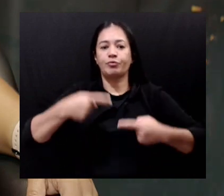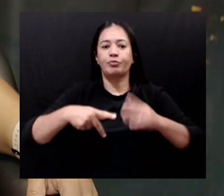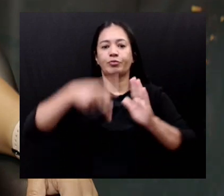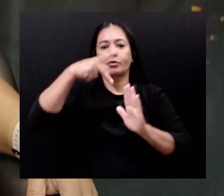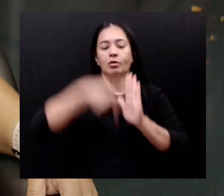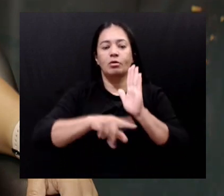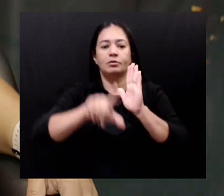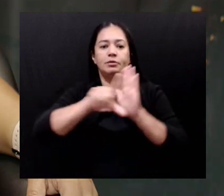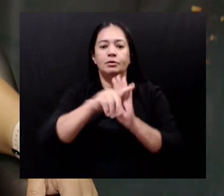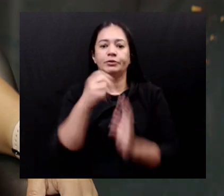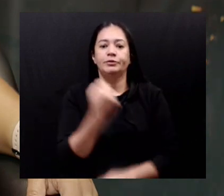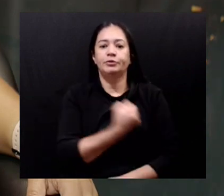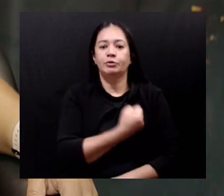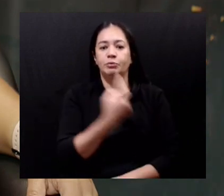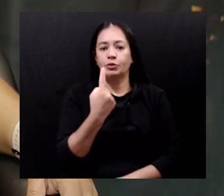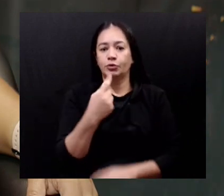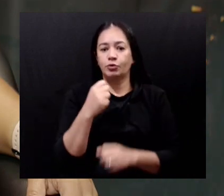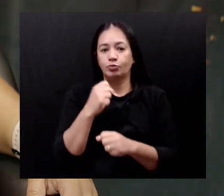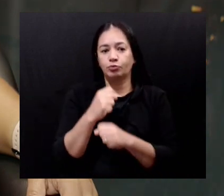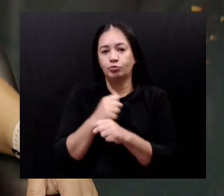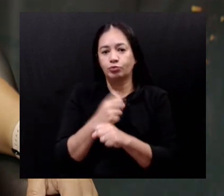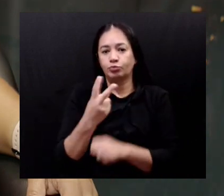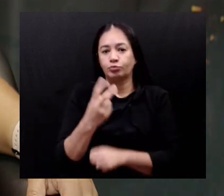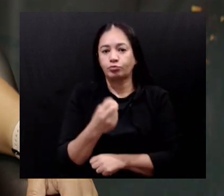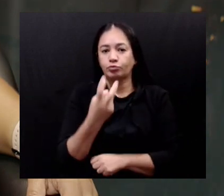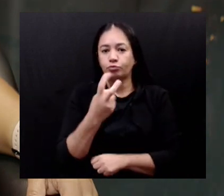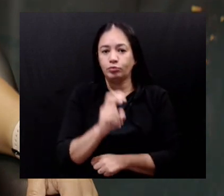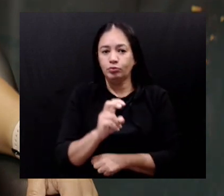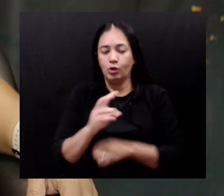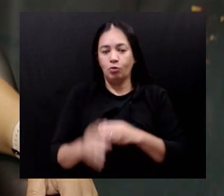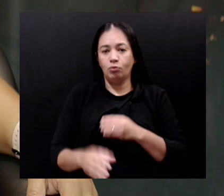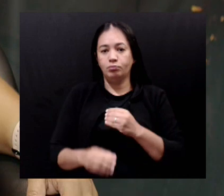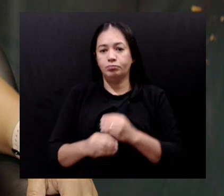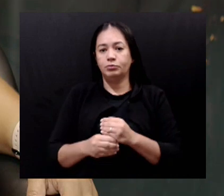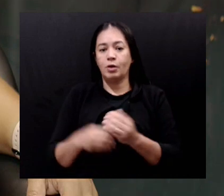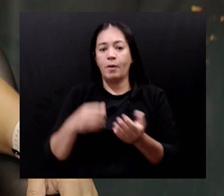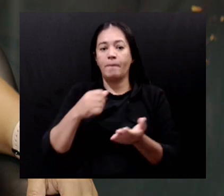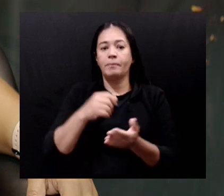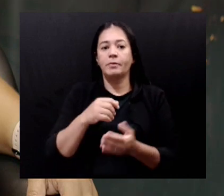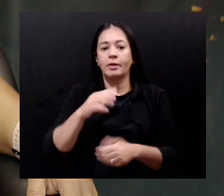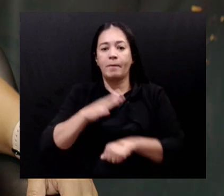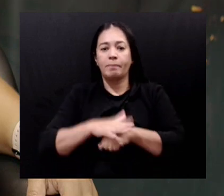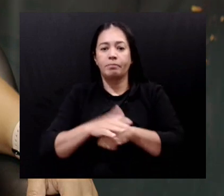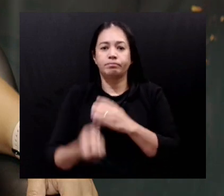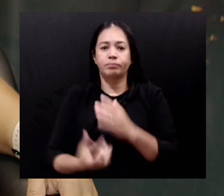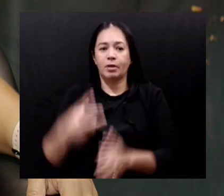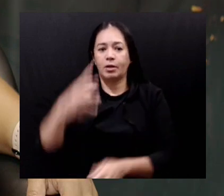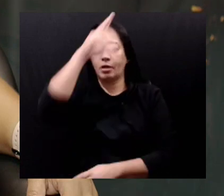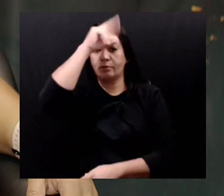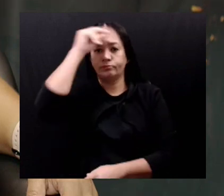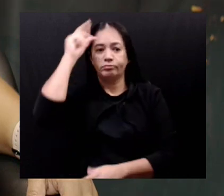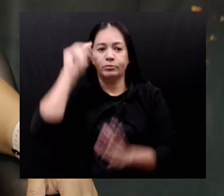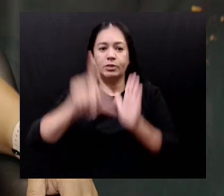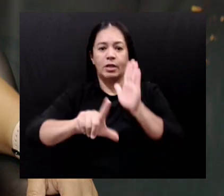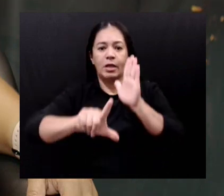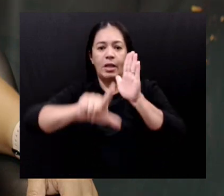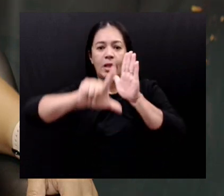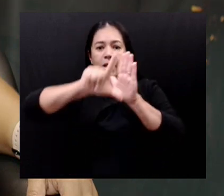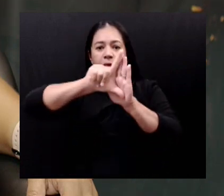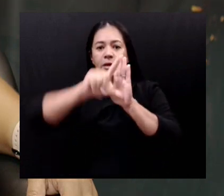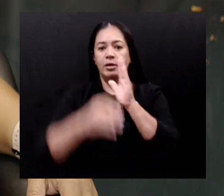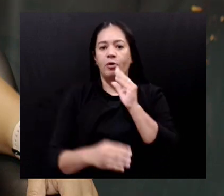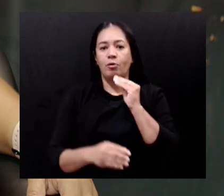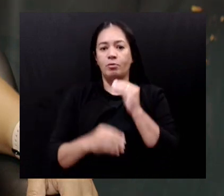com emenda, enviado pela Prefeitura, que prevê alterações na Lei Complementar 208 de 2018, sobre